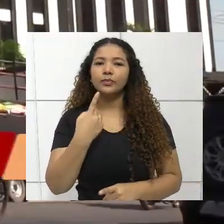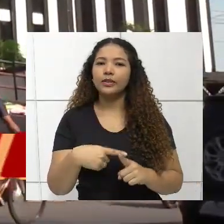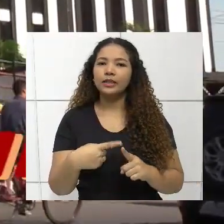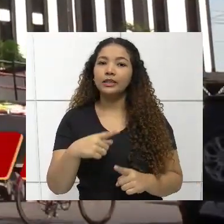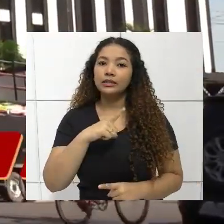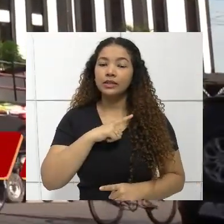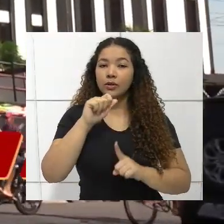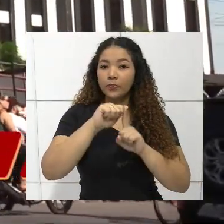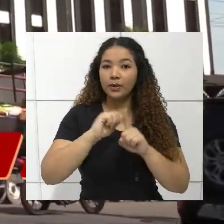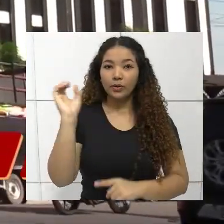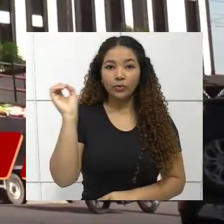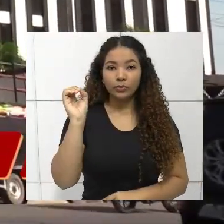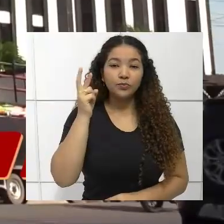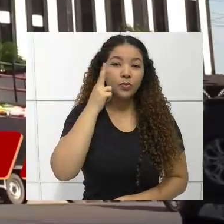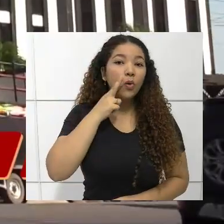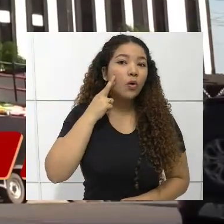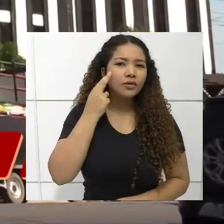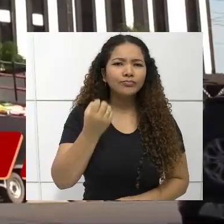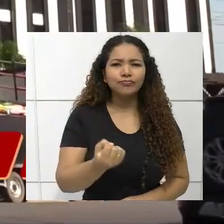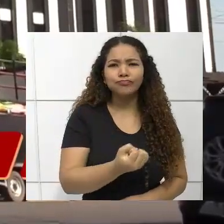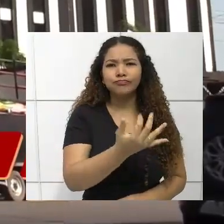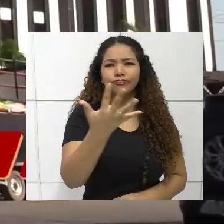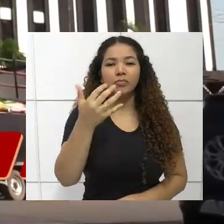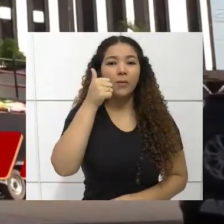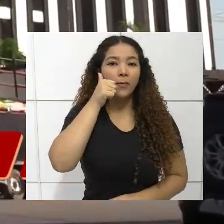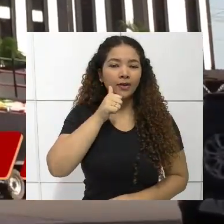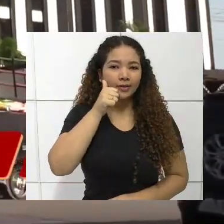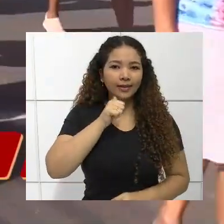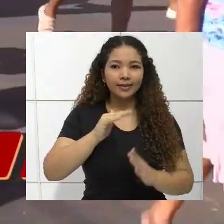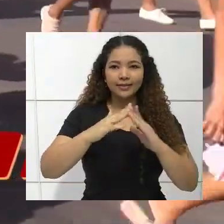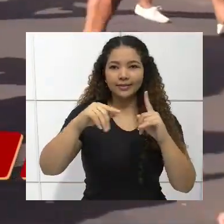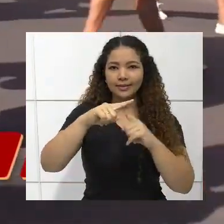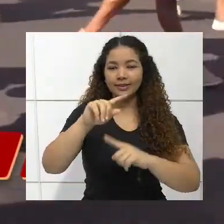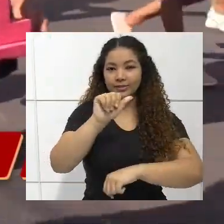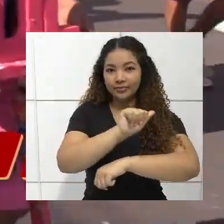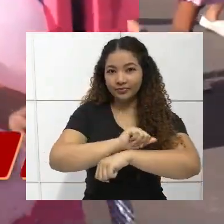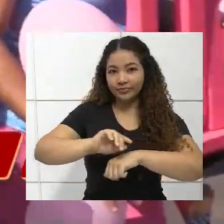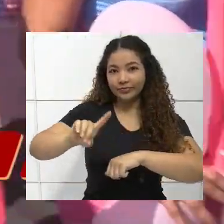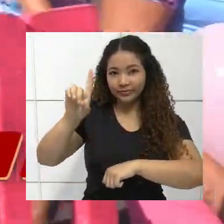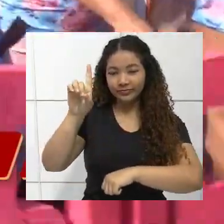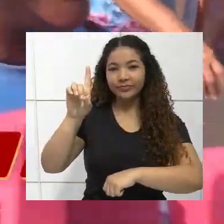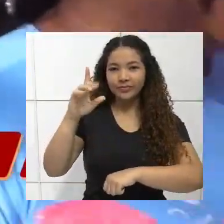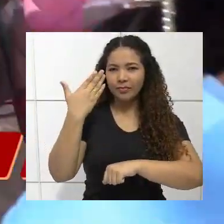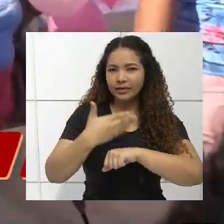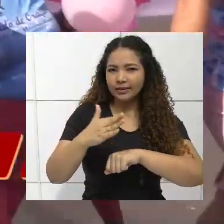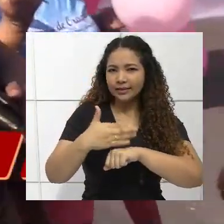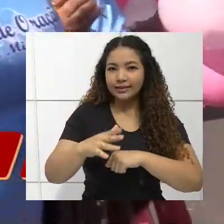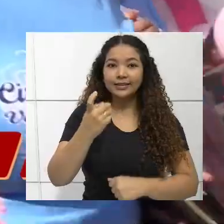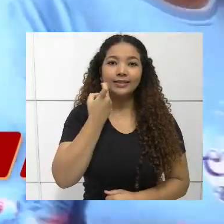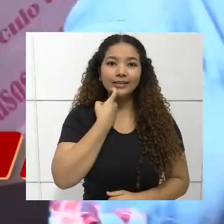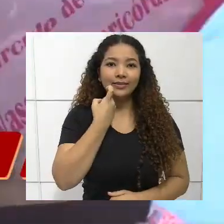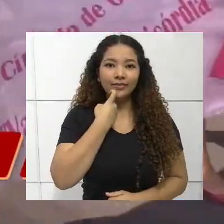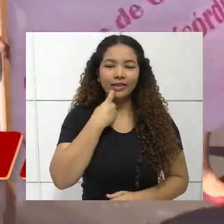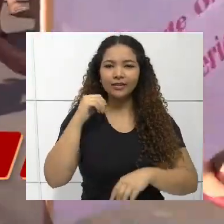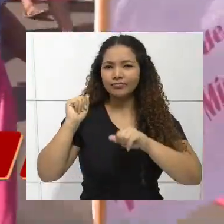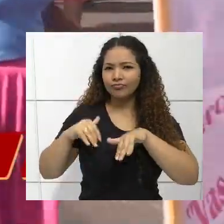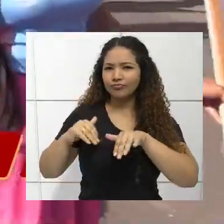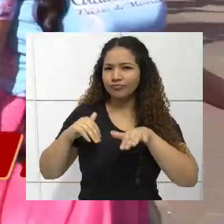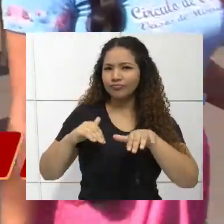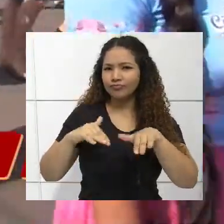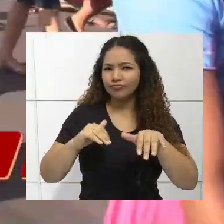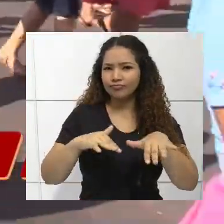Rosa, centenas de mulheres da Igreja Assembleia de Deus Templo Central participaram na manhã desta sexta-feira de uma caminhada pela Dom